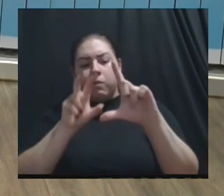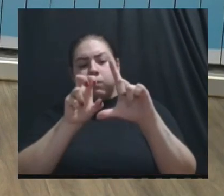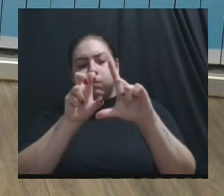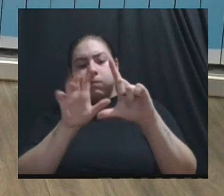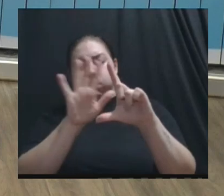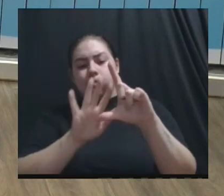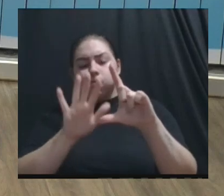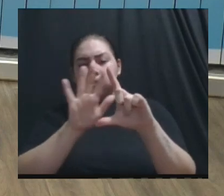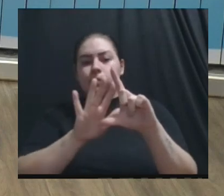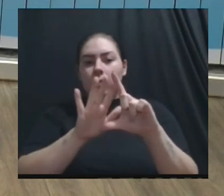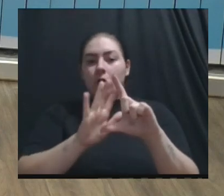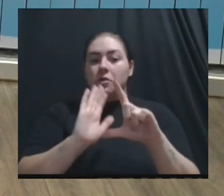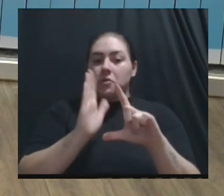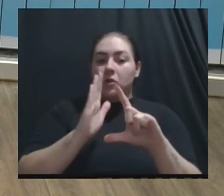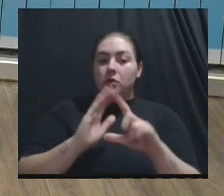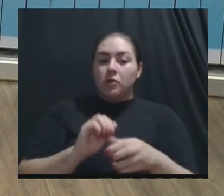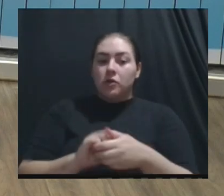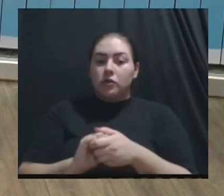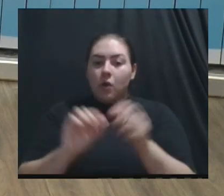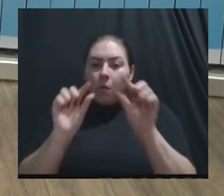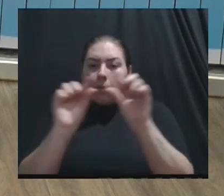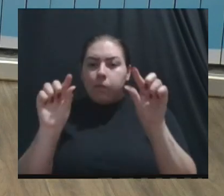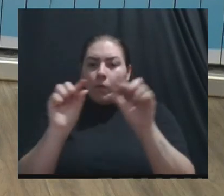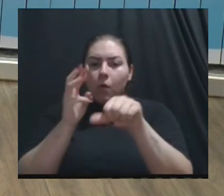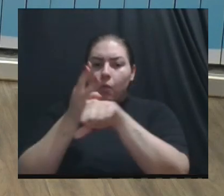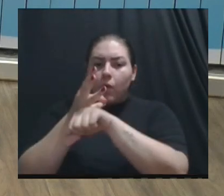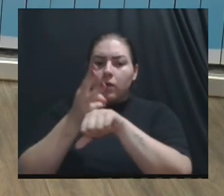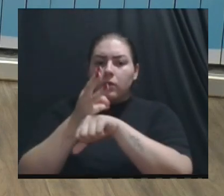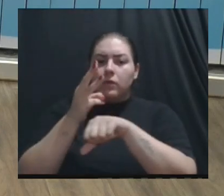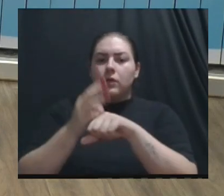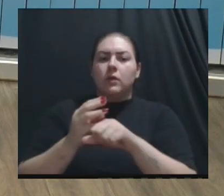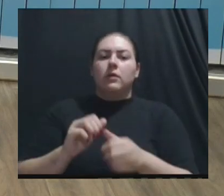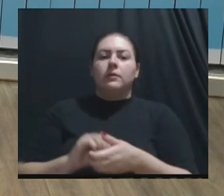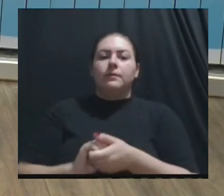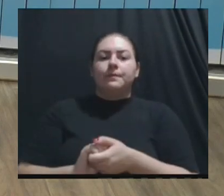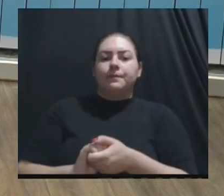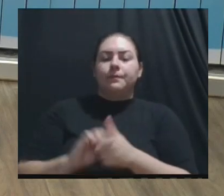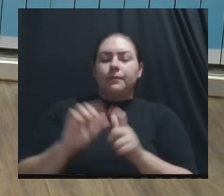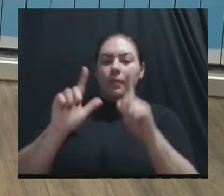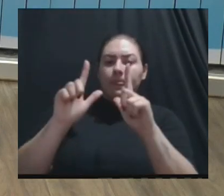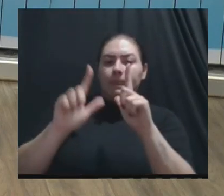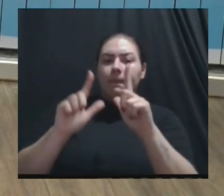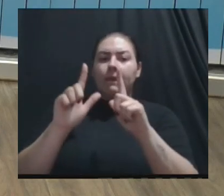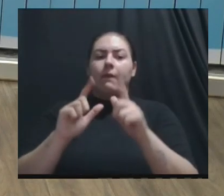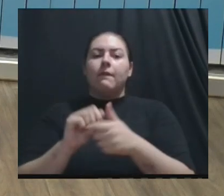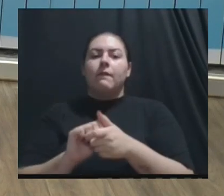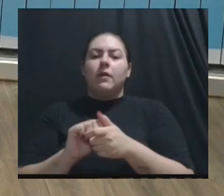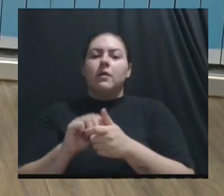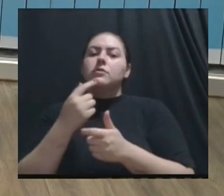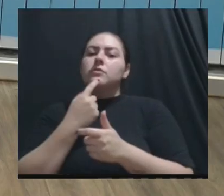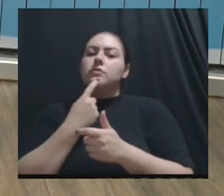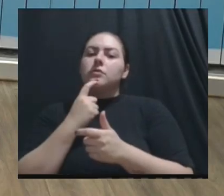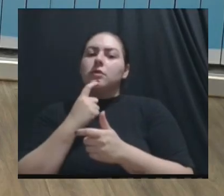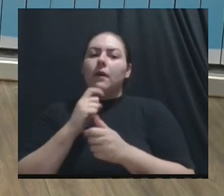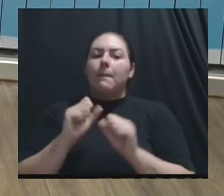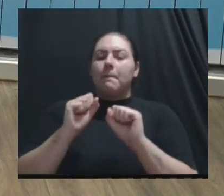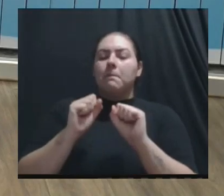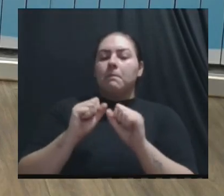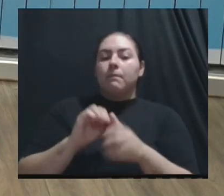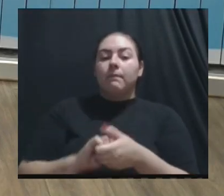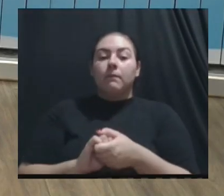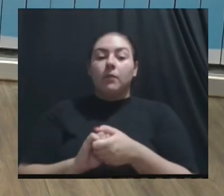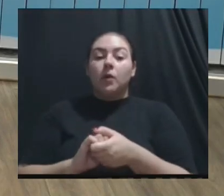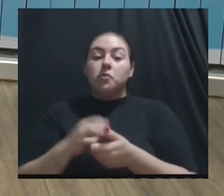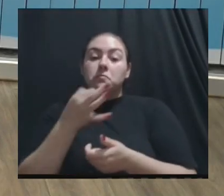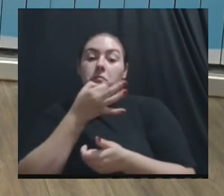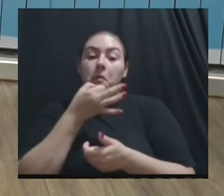na sua tela, o WhatsApp da TV Câmara Campinas. Você aperta e pode enviar o seu elogio, uma crítica construtiva, o que